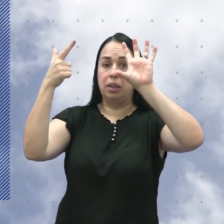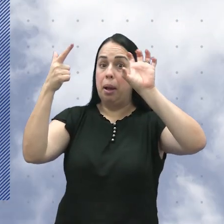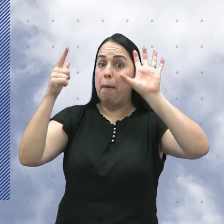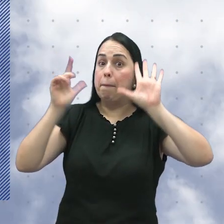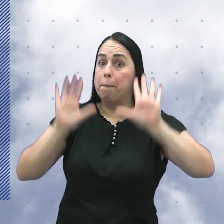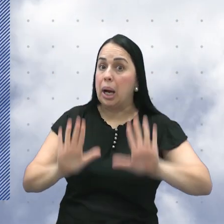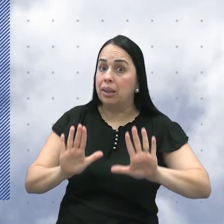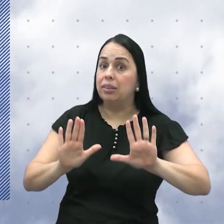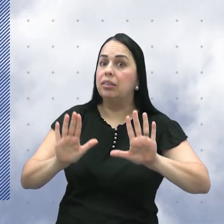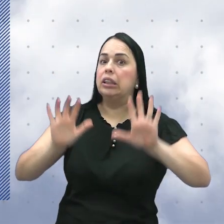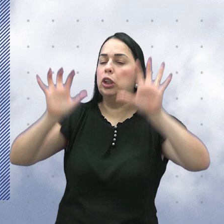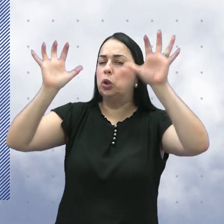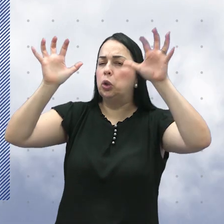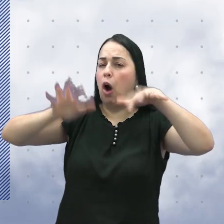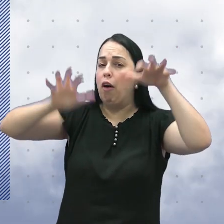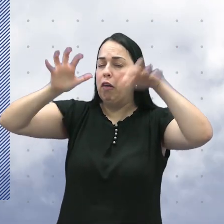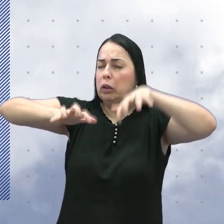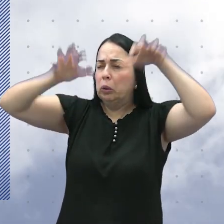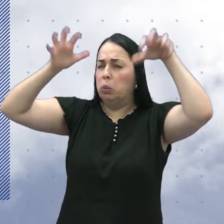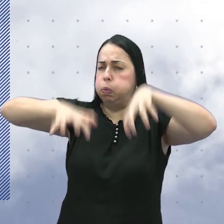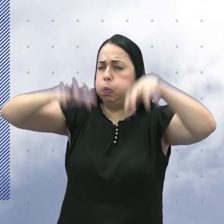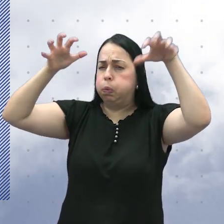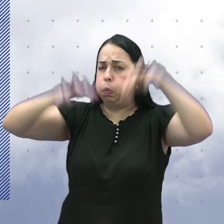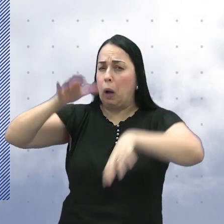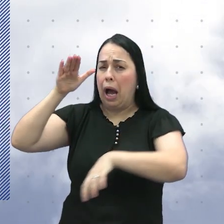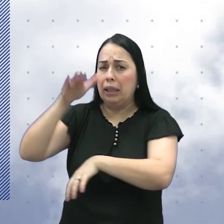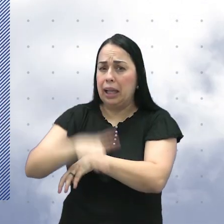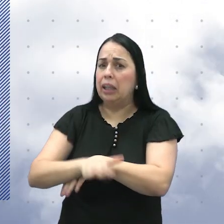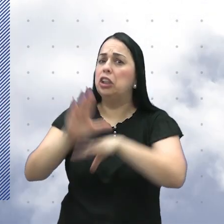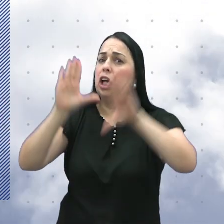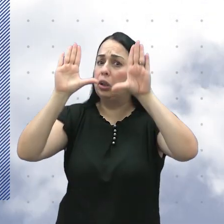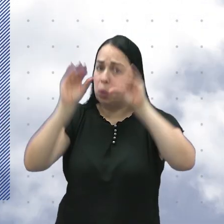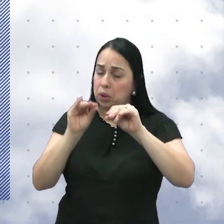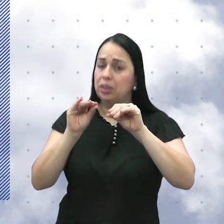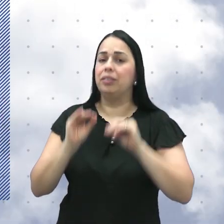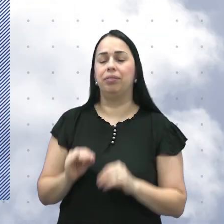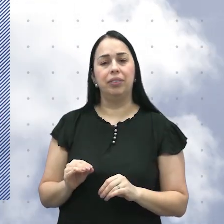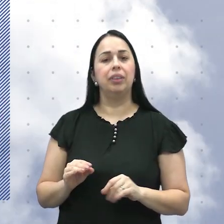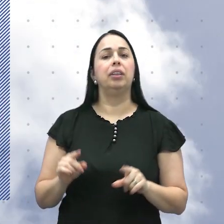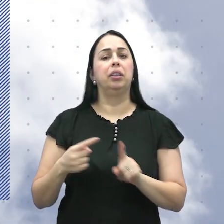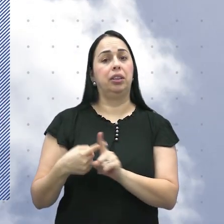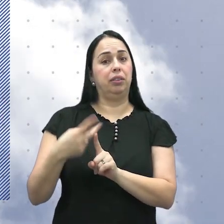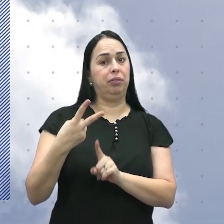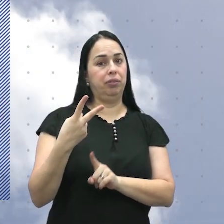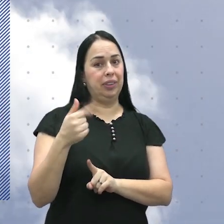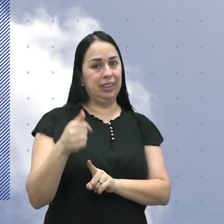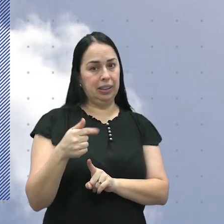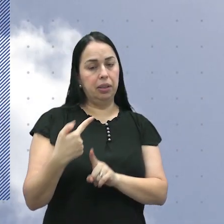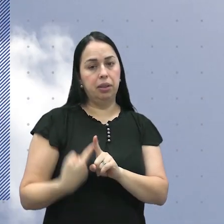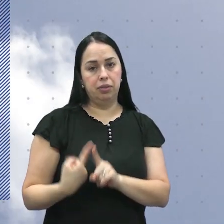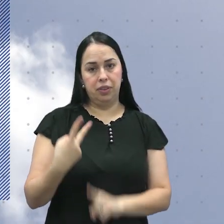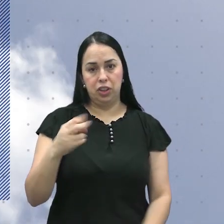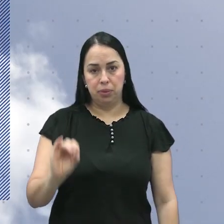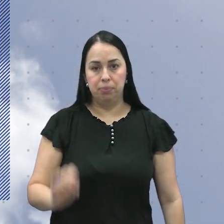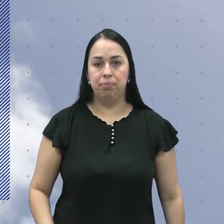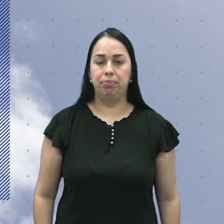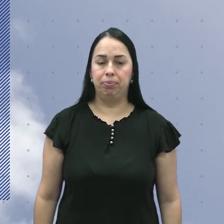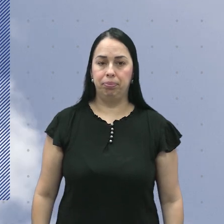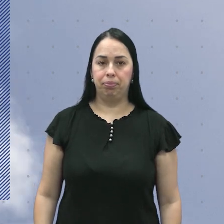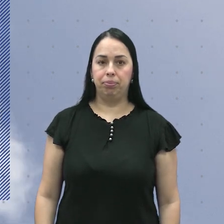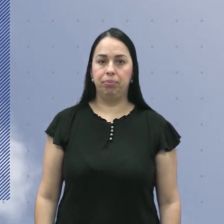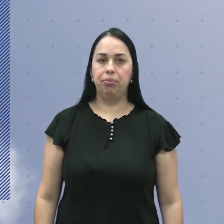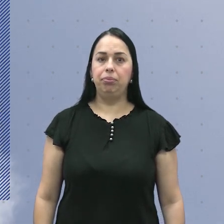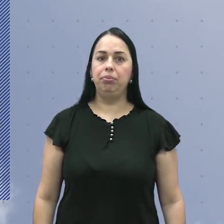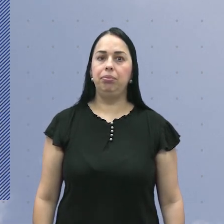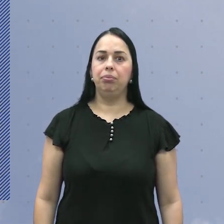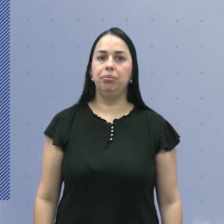nuvens, mas há previsão de chuva forte no fim da tarde e à noite. A máxima será de 27 graus, mínima 20.